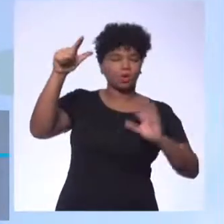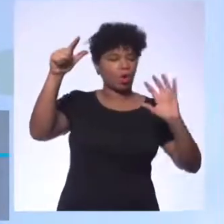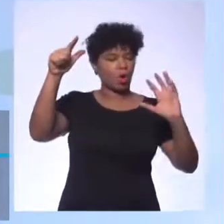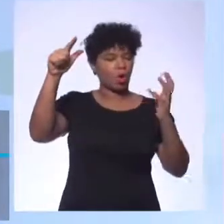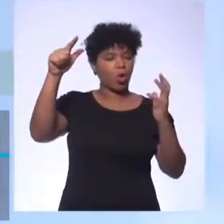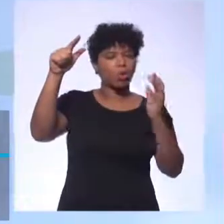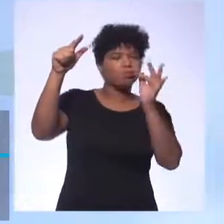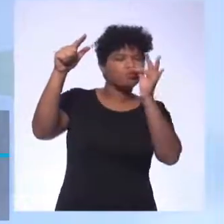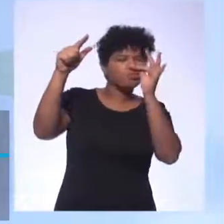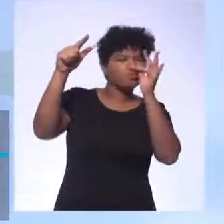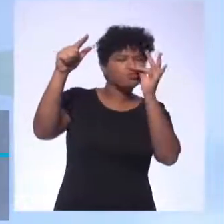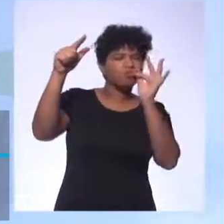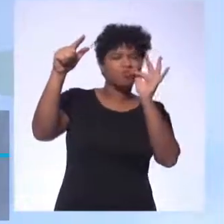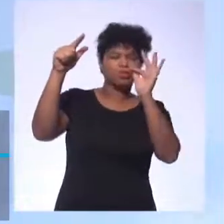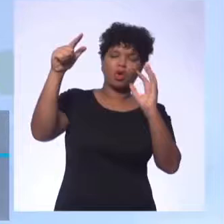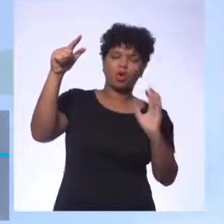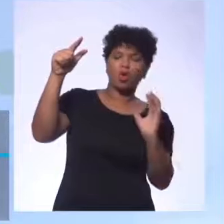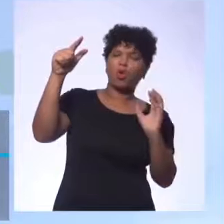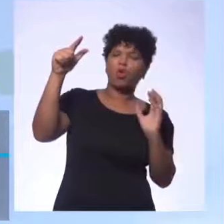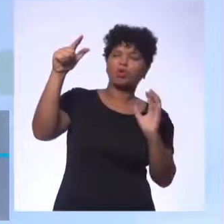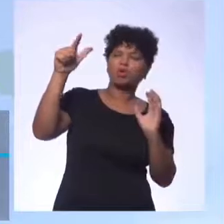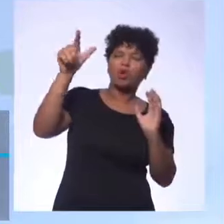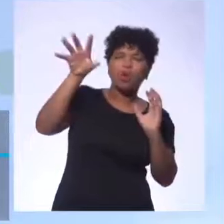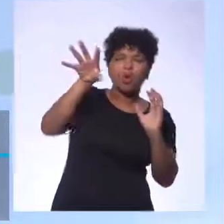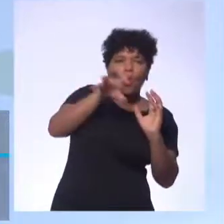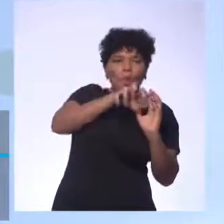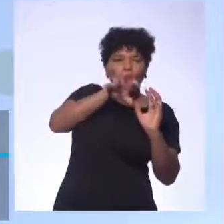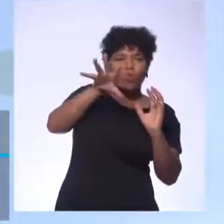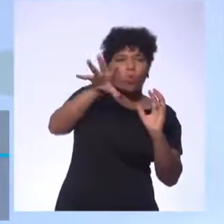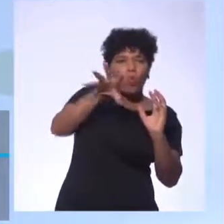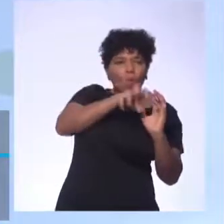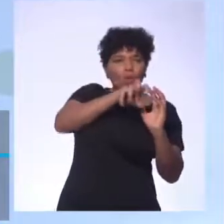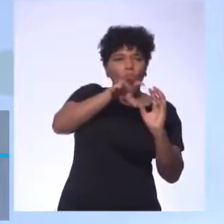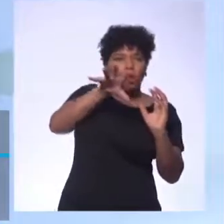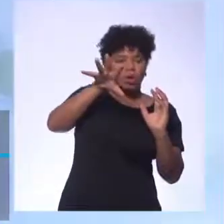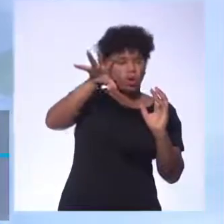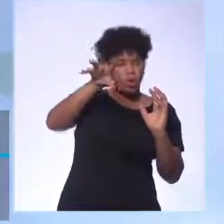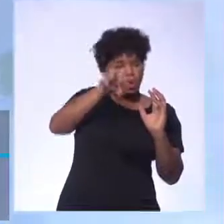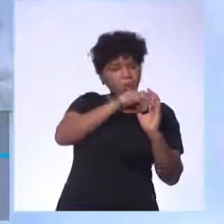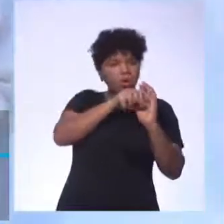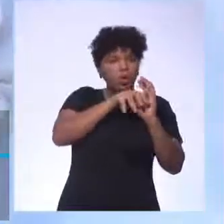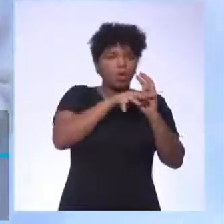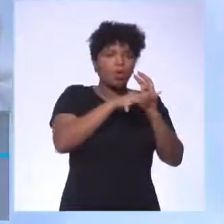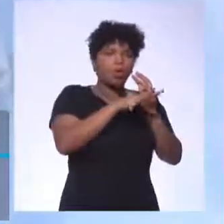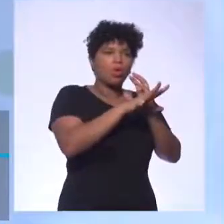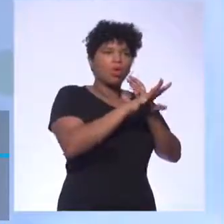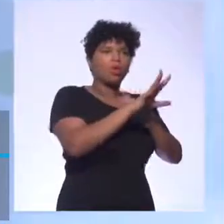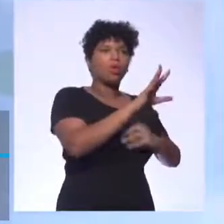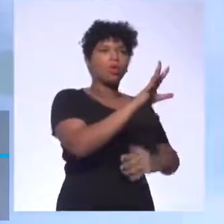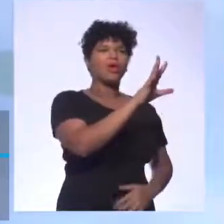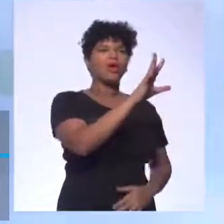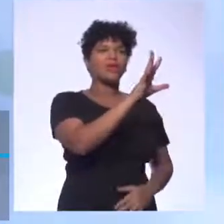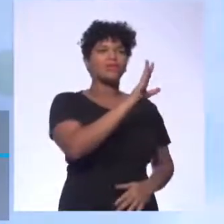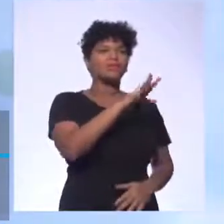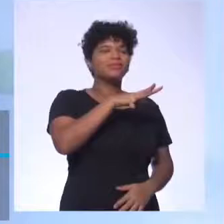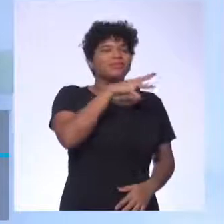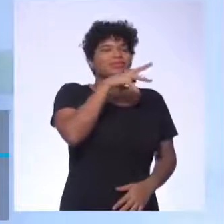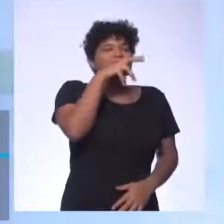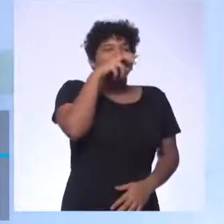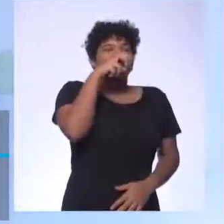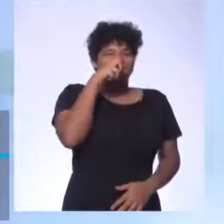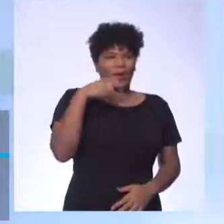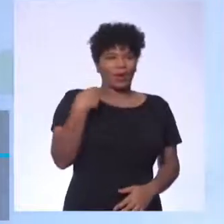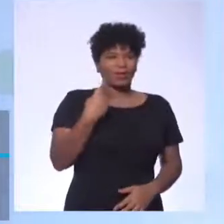a ajuda do gás carbônico, olha só, limpa o ar para nós, né? e com a ajuda do gás carbônico, da molécula de